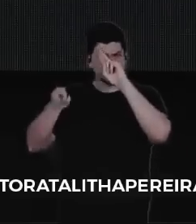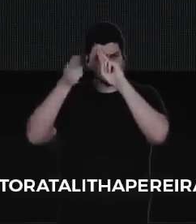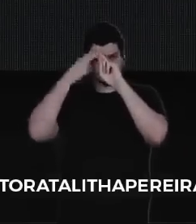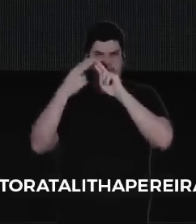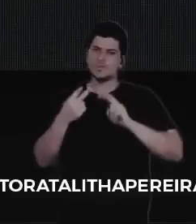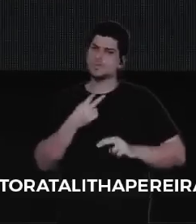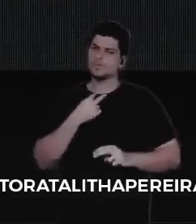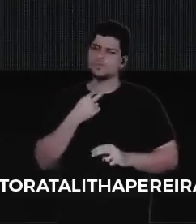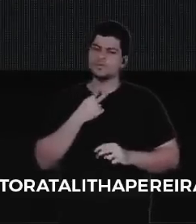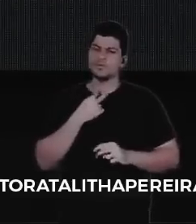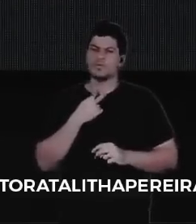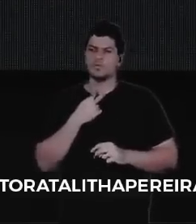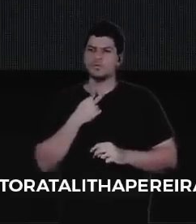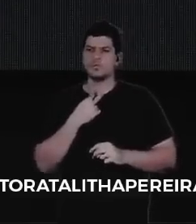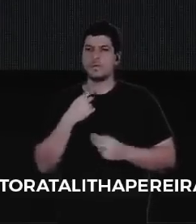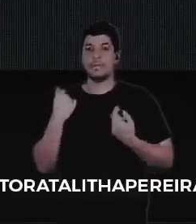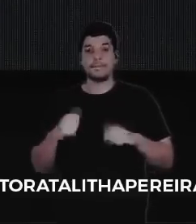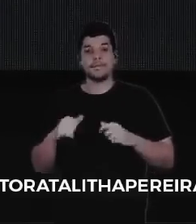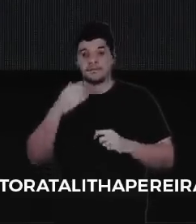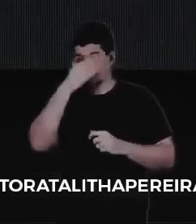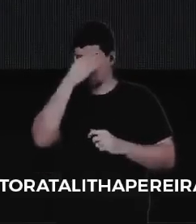a forma de esquecer.